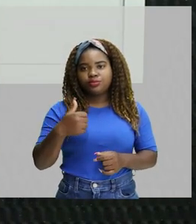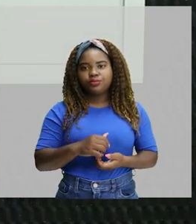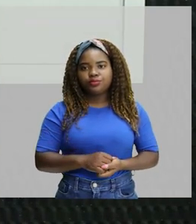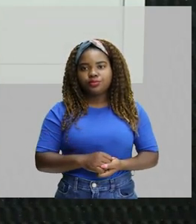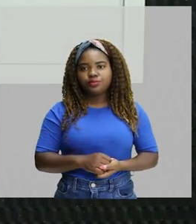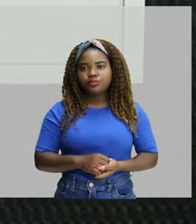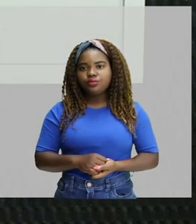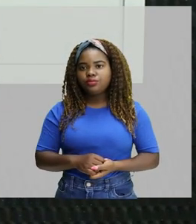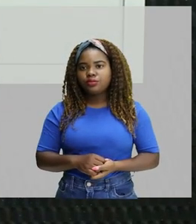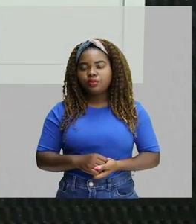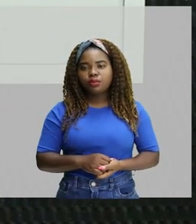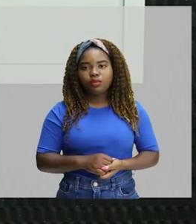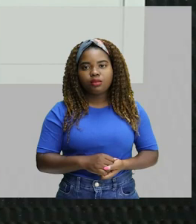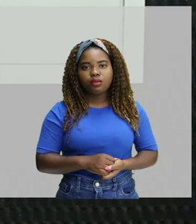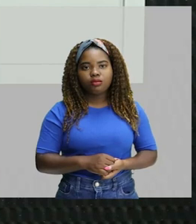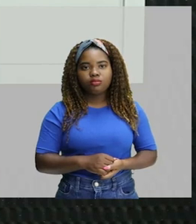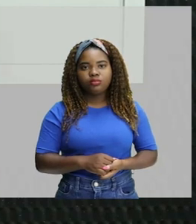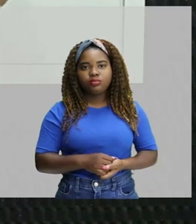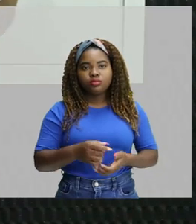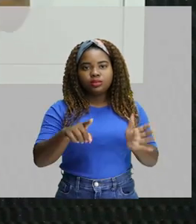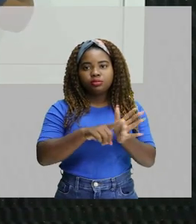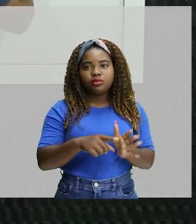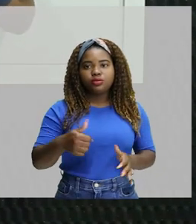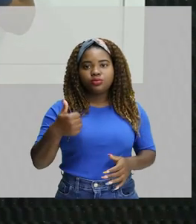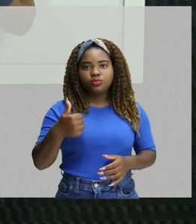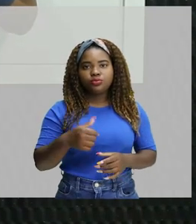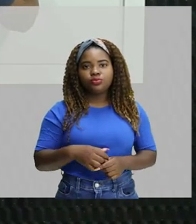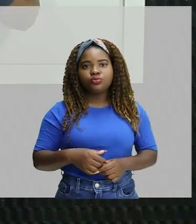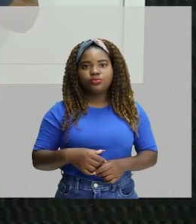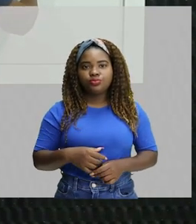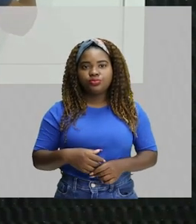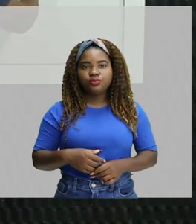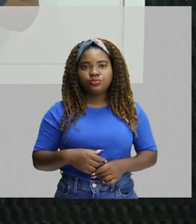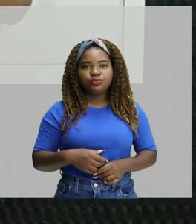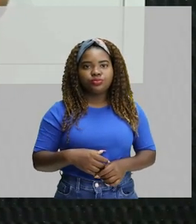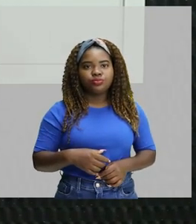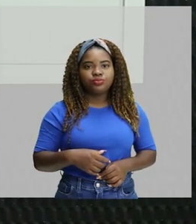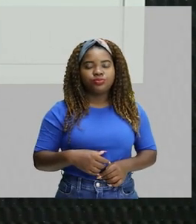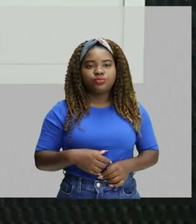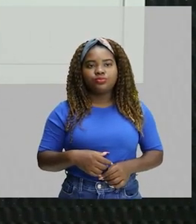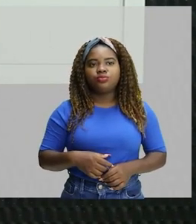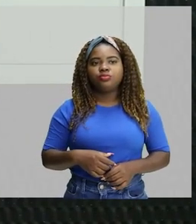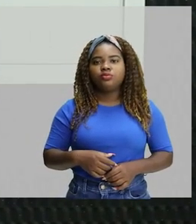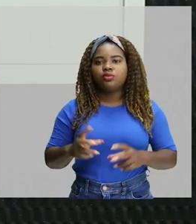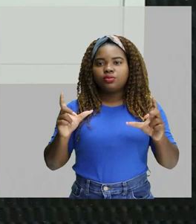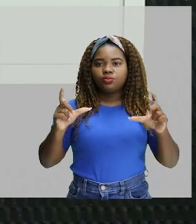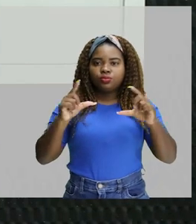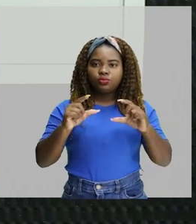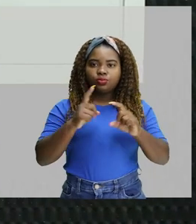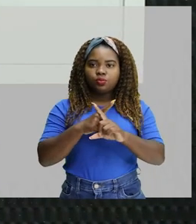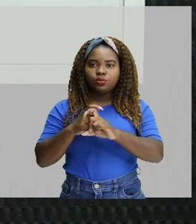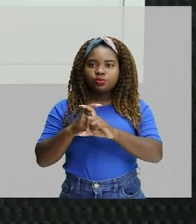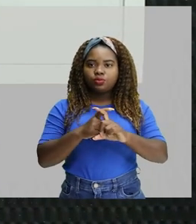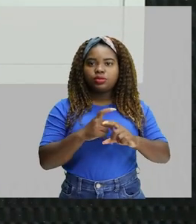1 -2 + 1 dá -1 Então veja que ficou o polinômio aqui na sua forma reduzida